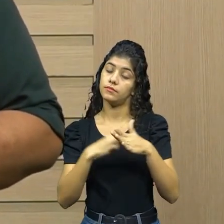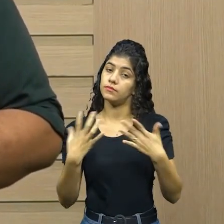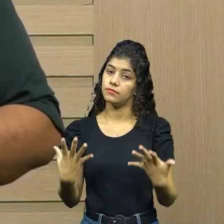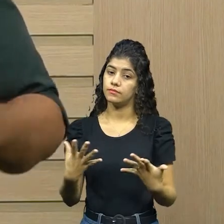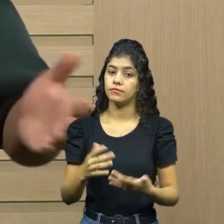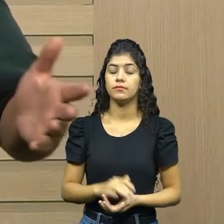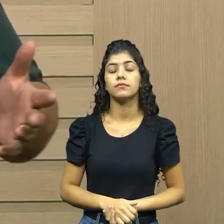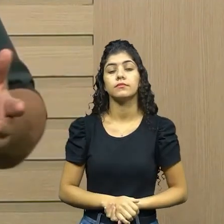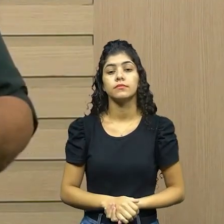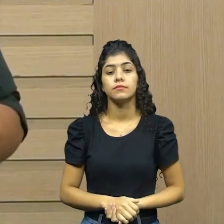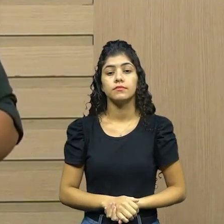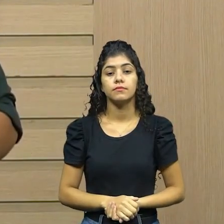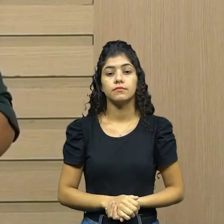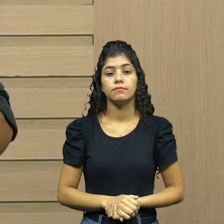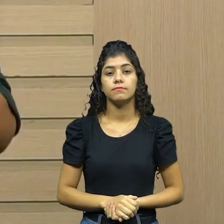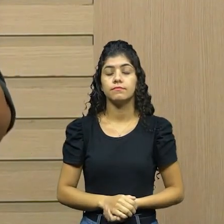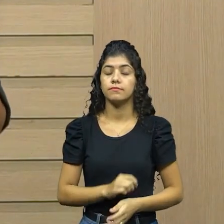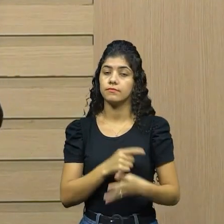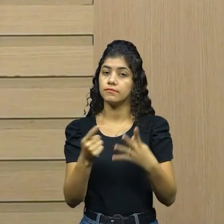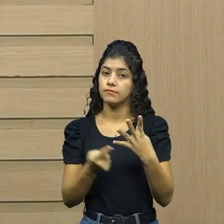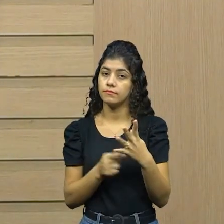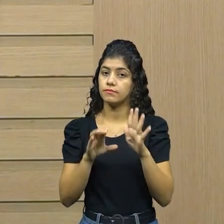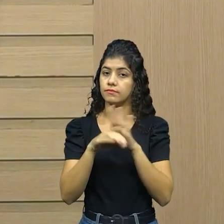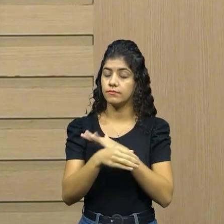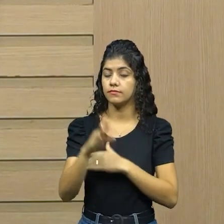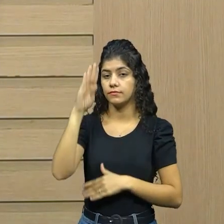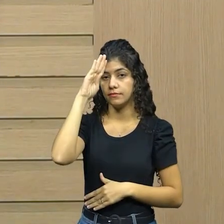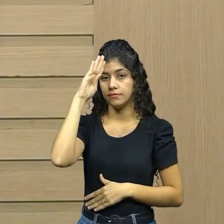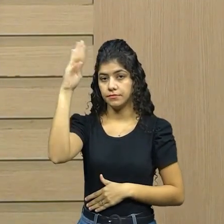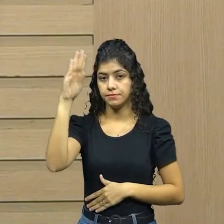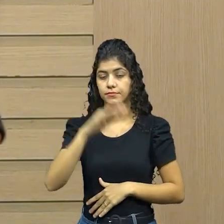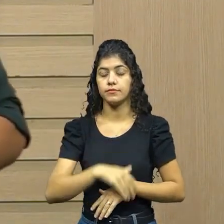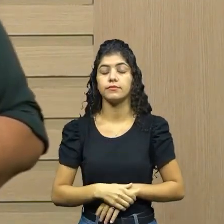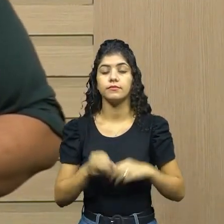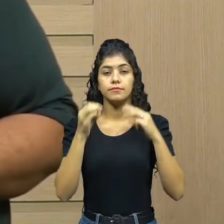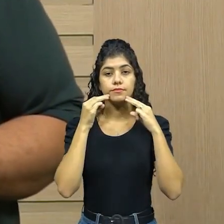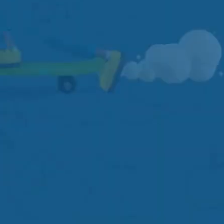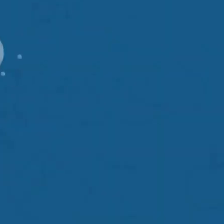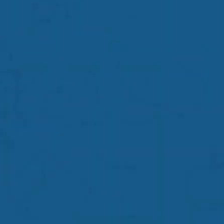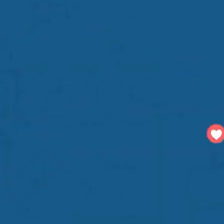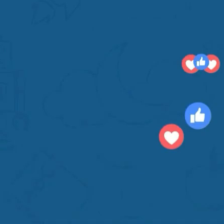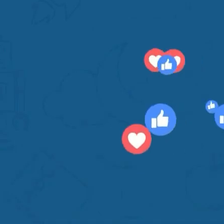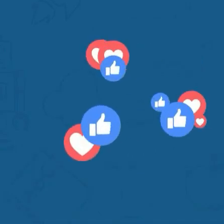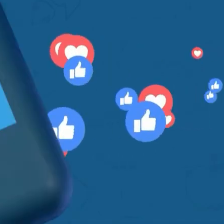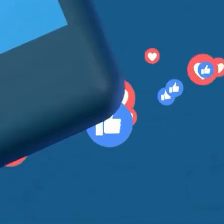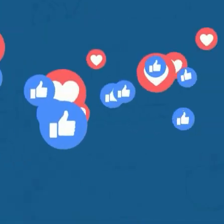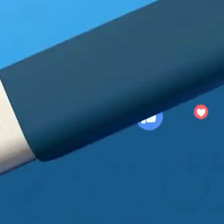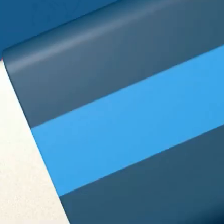organização. É o meu comércio, tá bom? Então, são os conceitos principais com relação ao marketing.